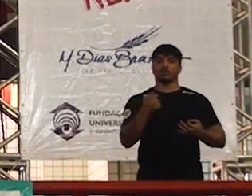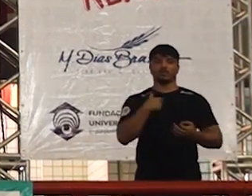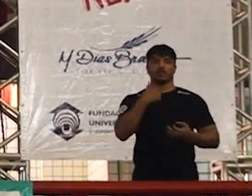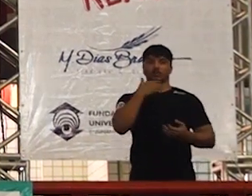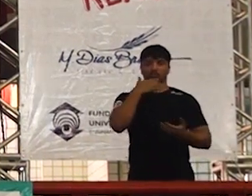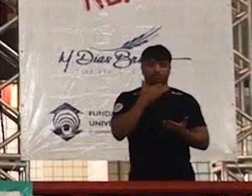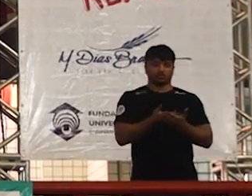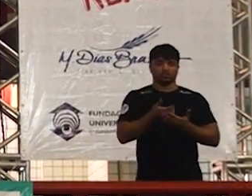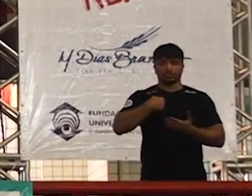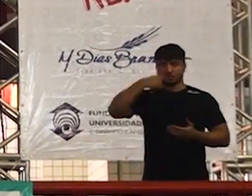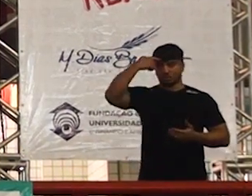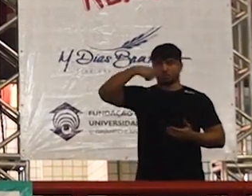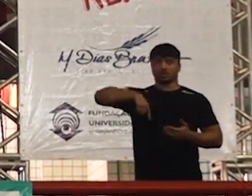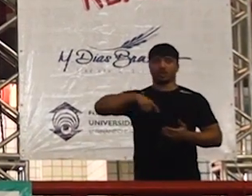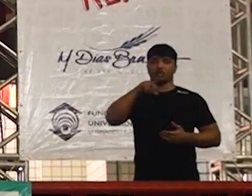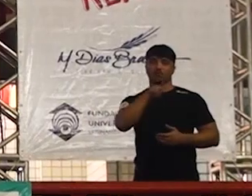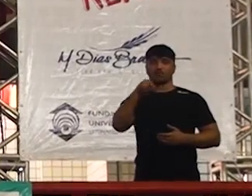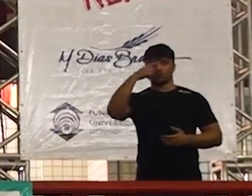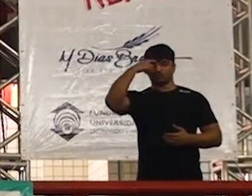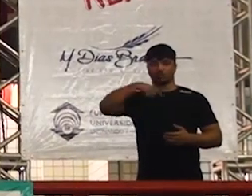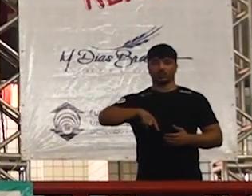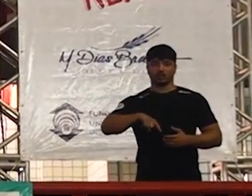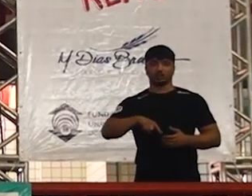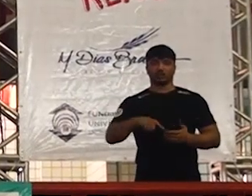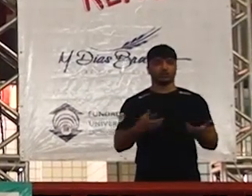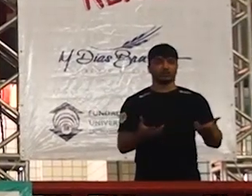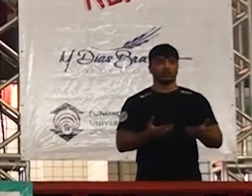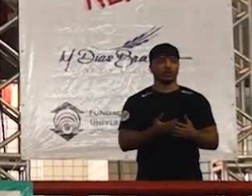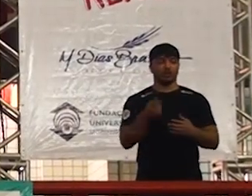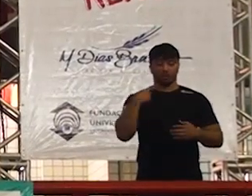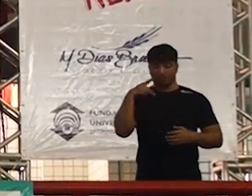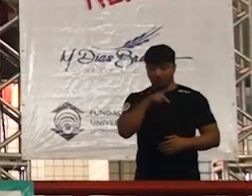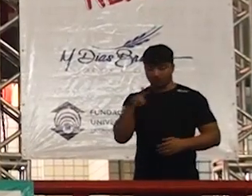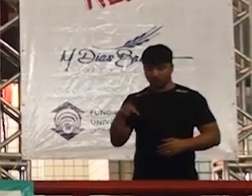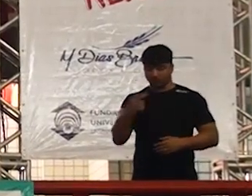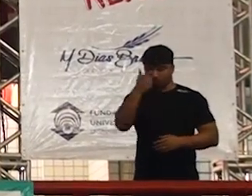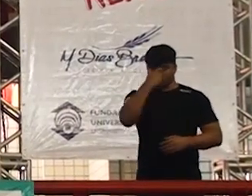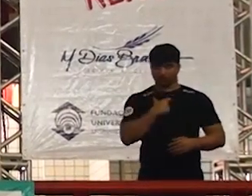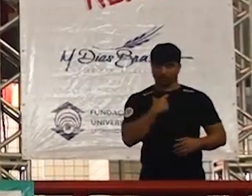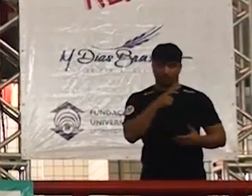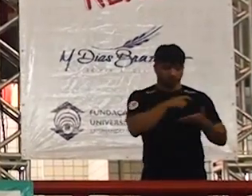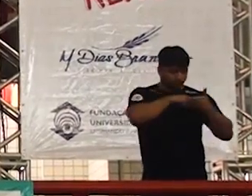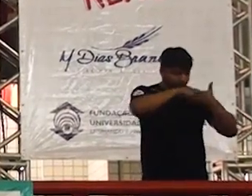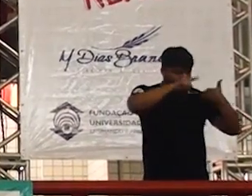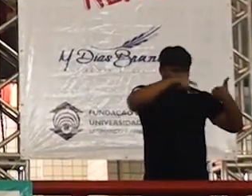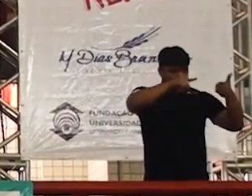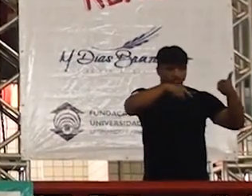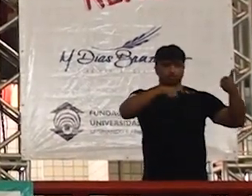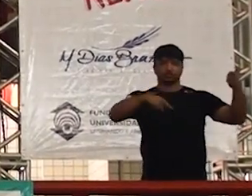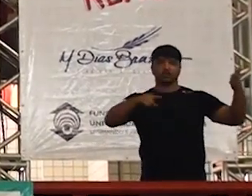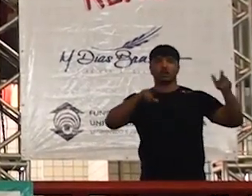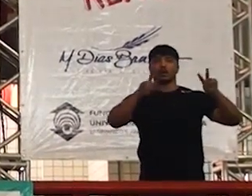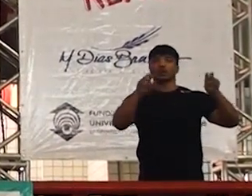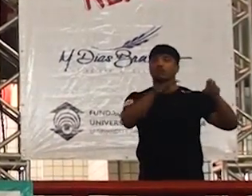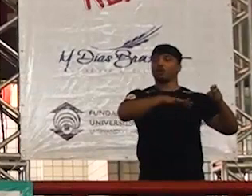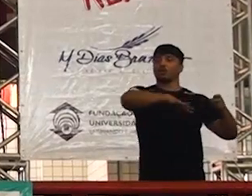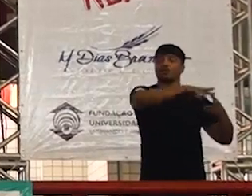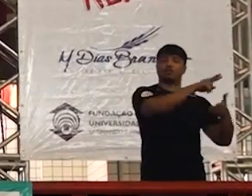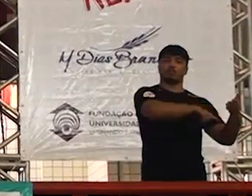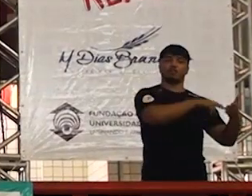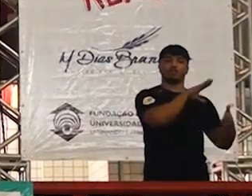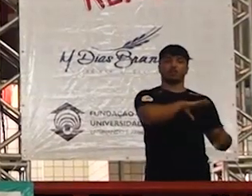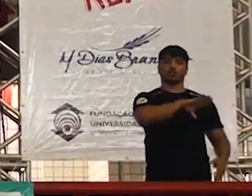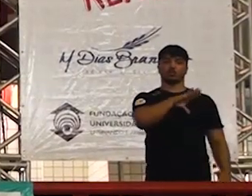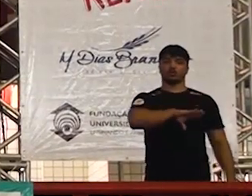nós professores sabemos. Entendam, o professor que vai corrigir sua prova, ele é da área de língua